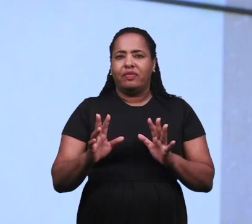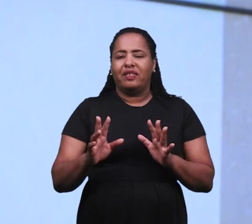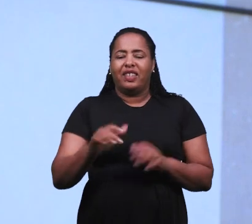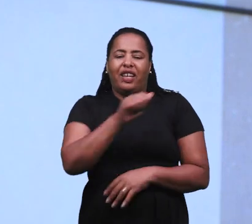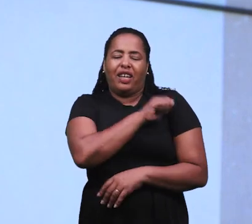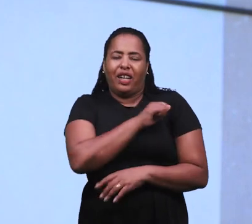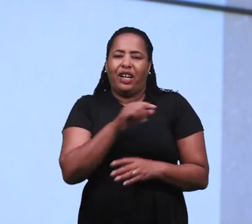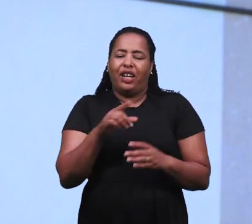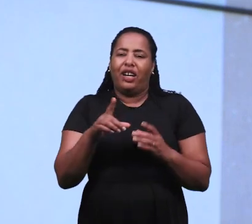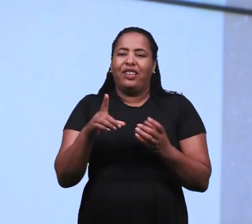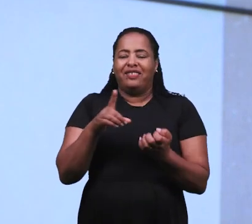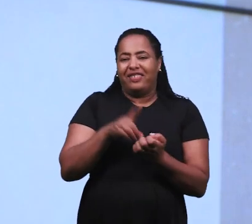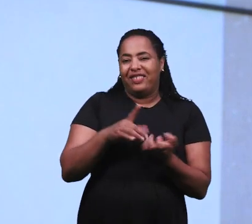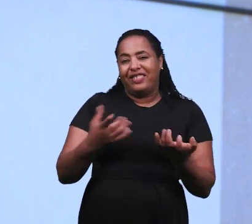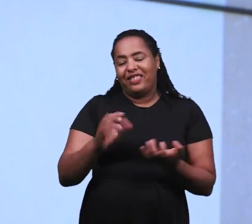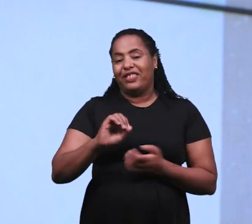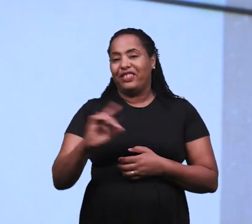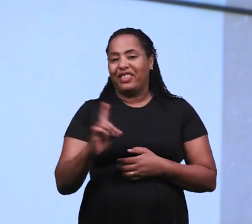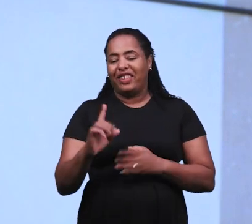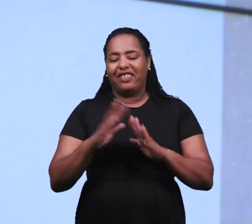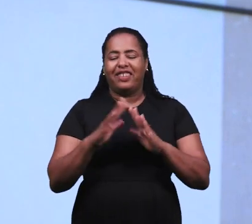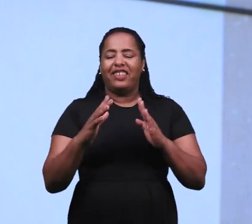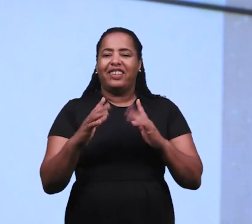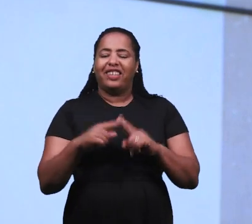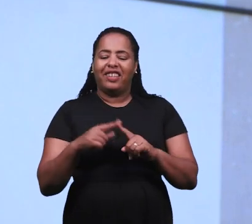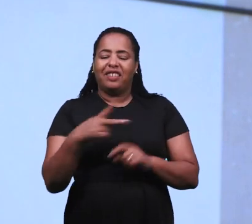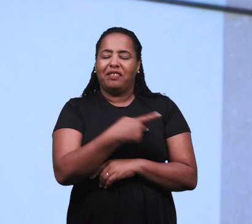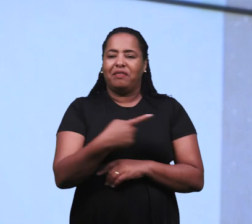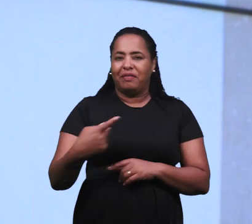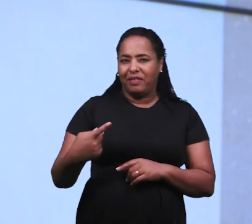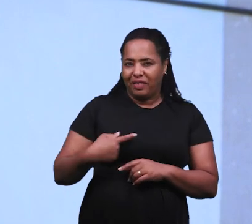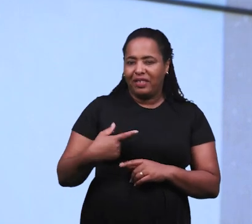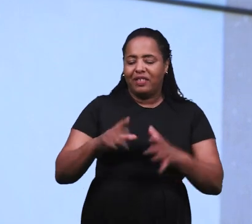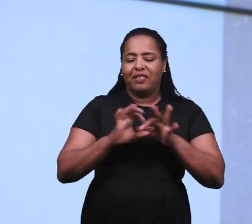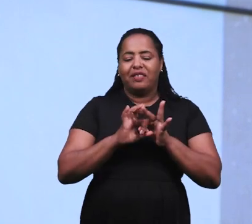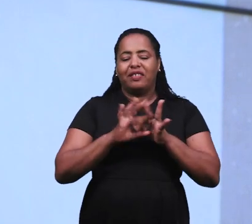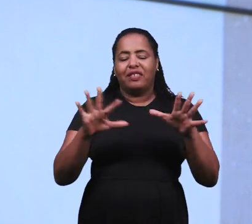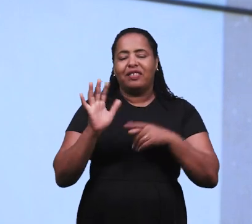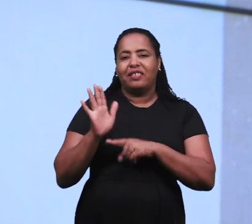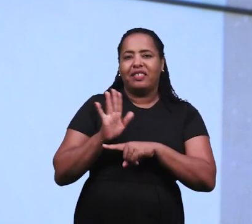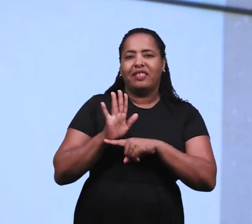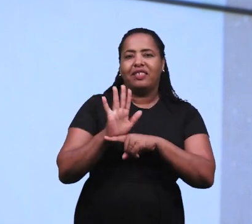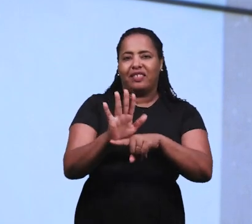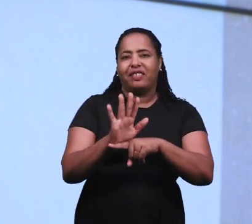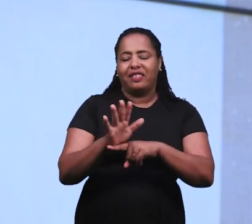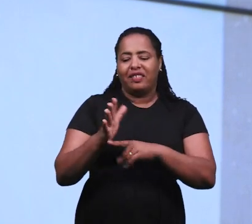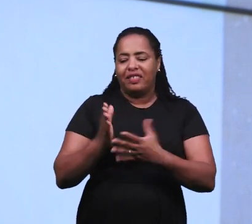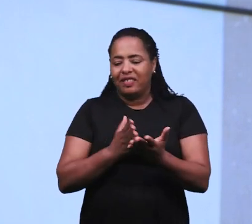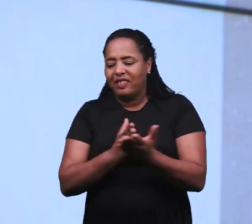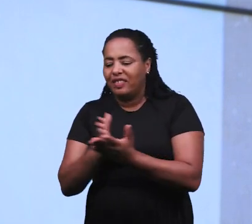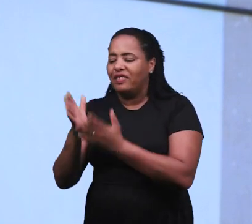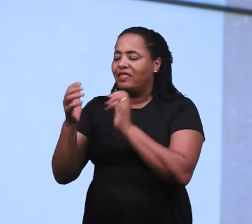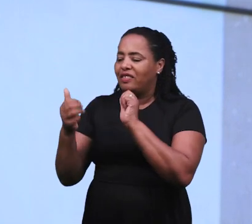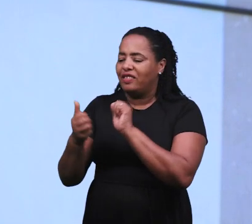DOD ou não, né, pastor Marcos? Nas igrejas, dos pastores. Com certeza. Estamos à disposição para ajudá-los e caminharmos